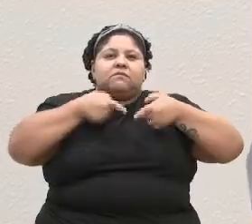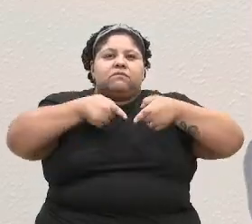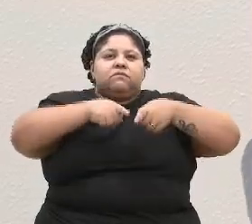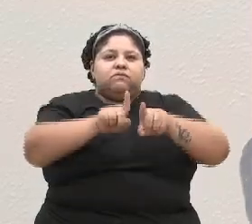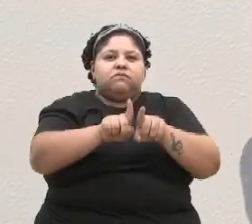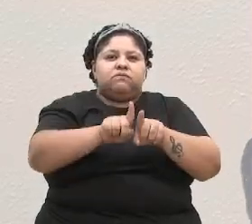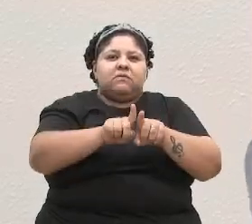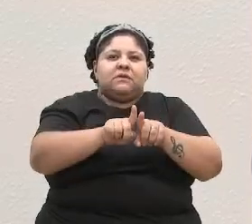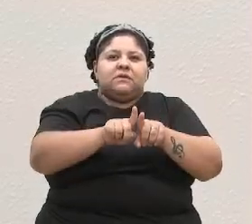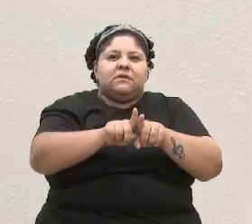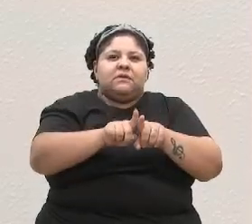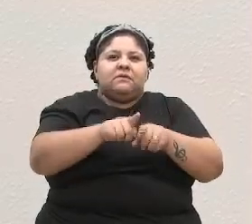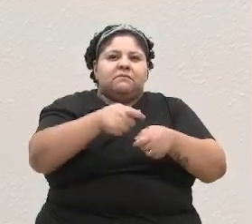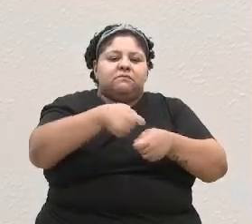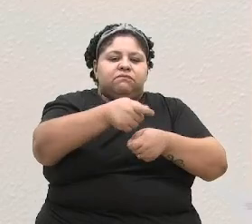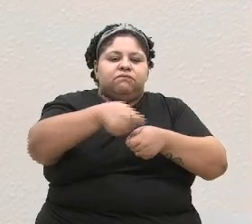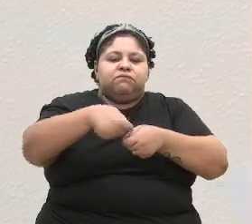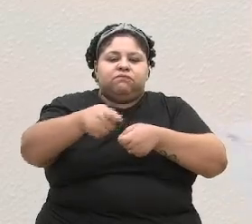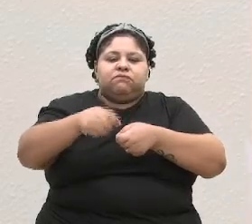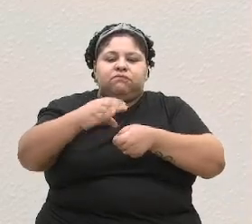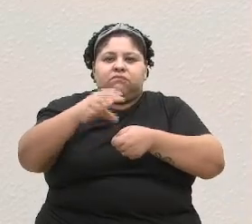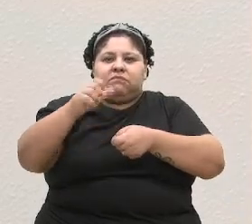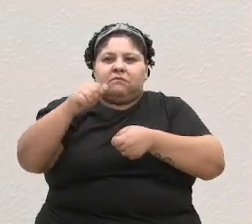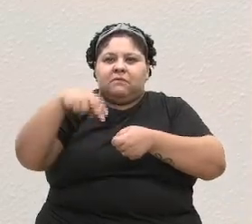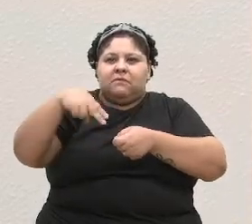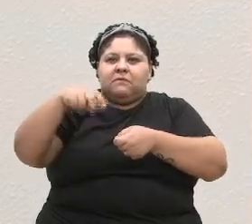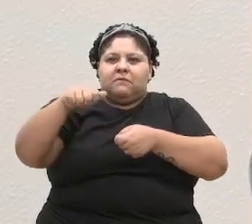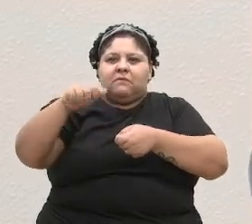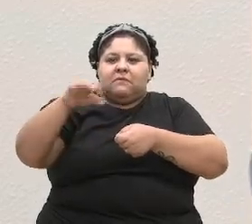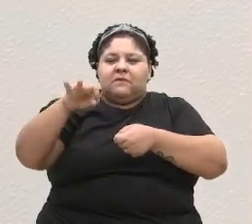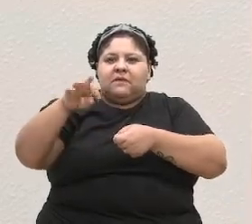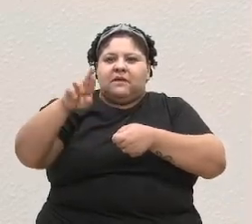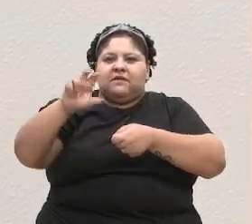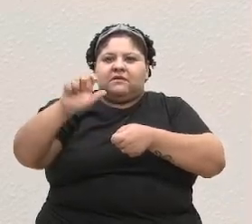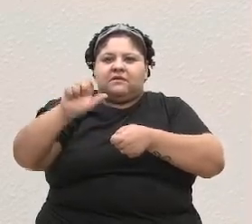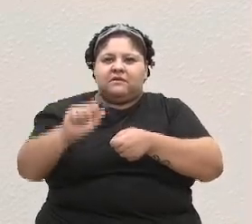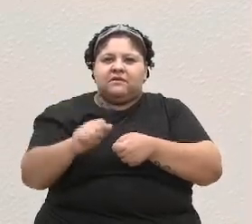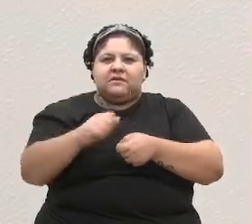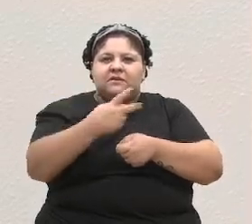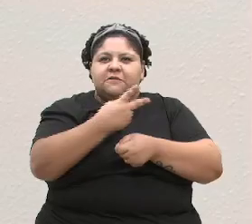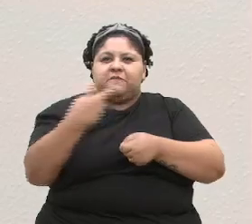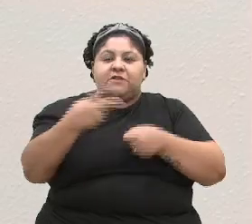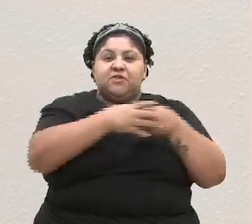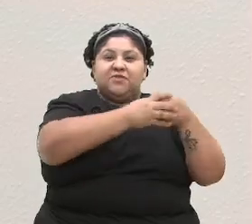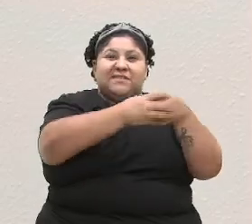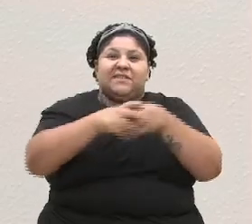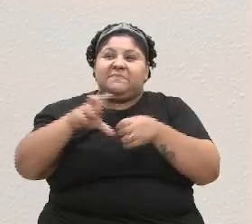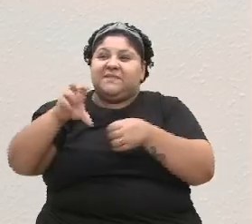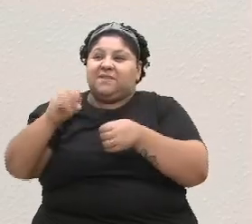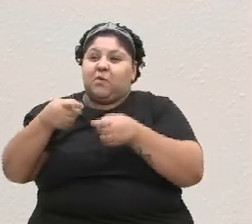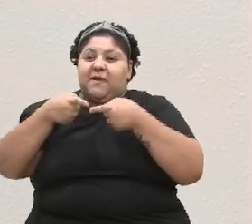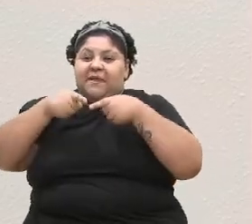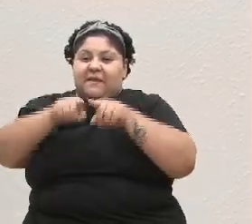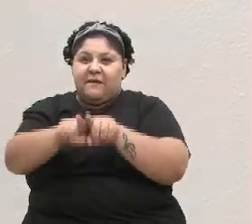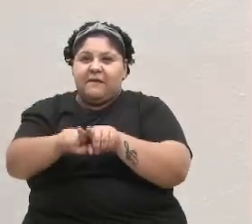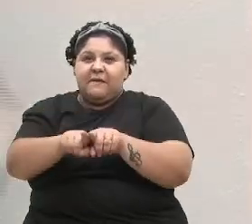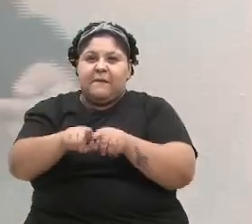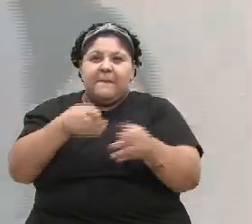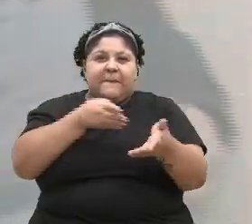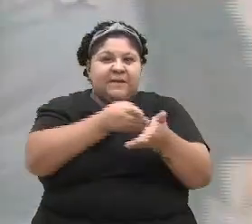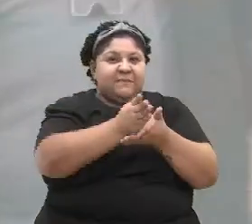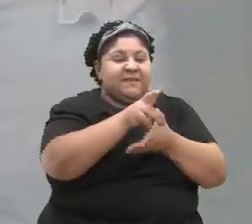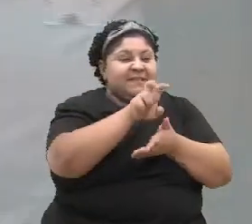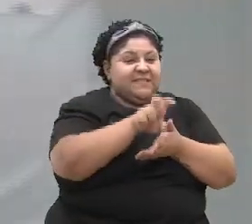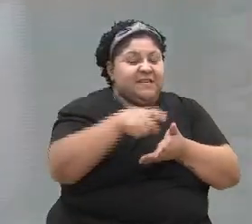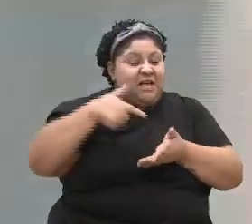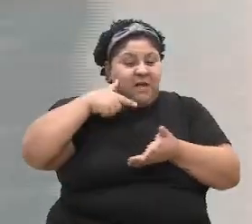pavilhões da Festa Uva. Foram 22 equipes, 50 jogadores. Participei lá de 5 partidas, ganhamos 3, ficamos